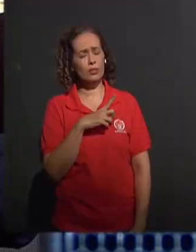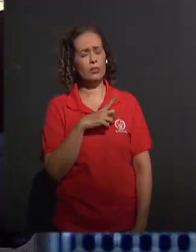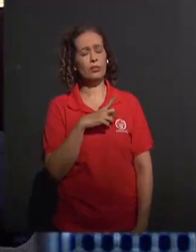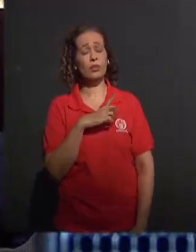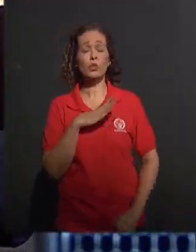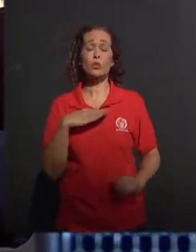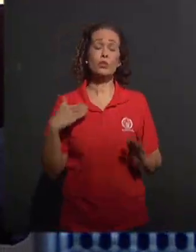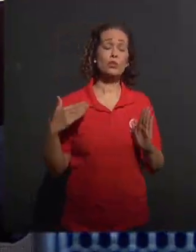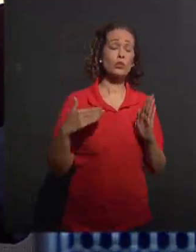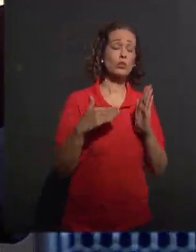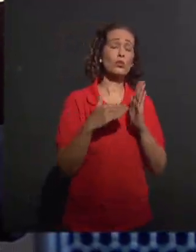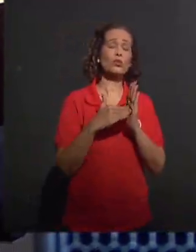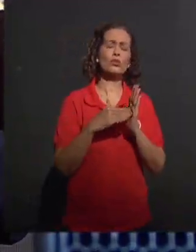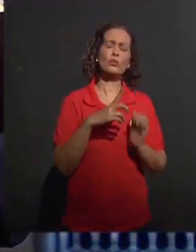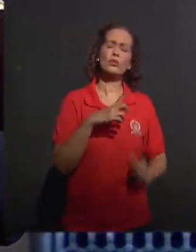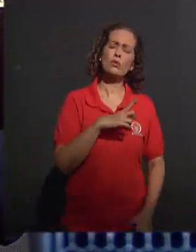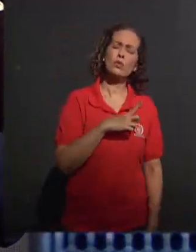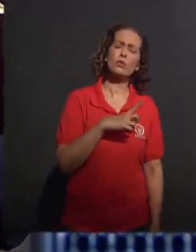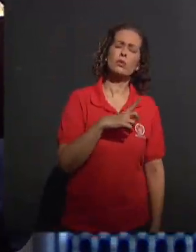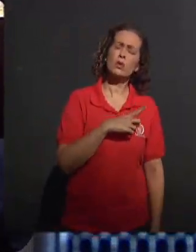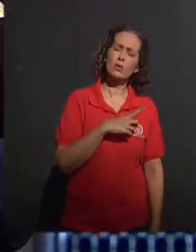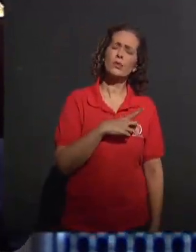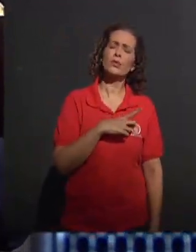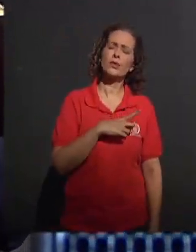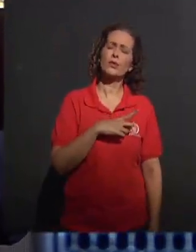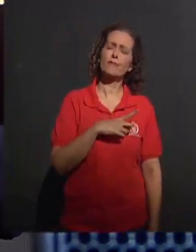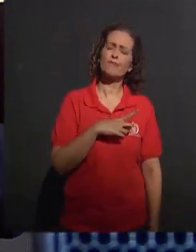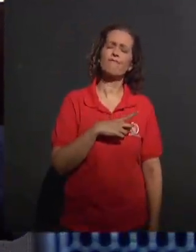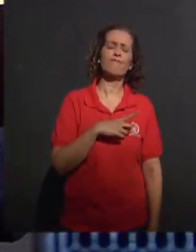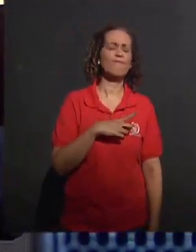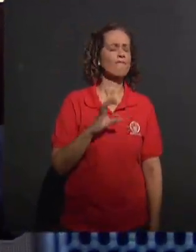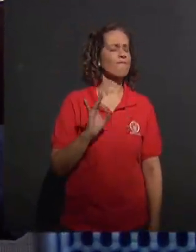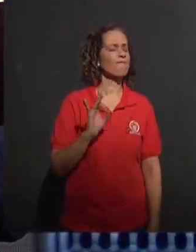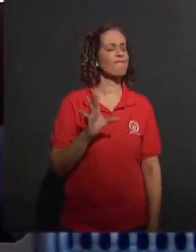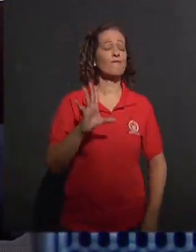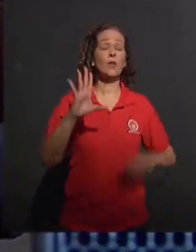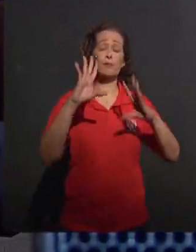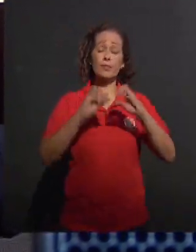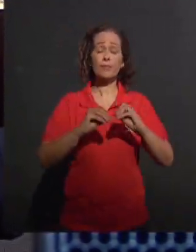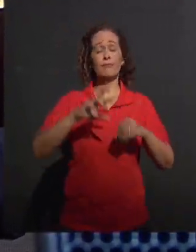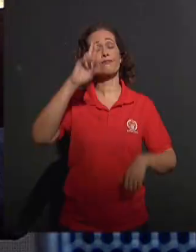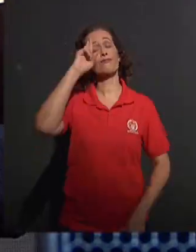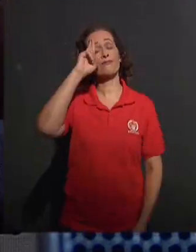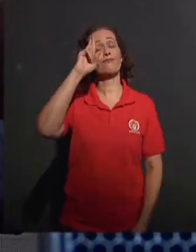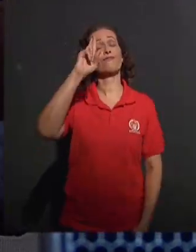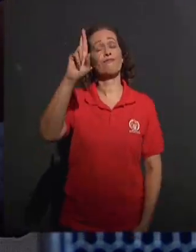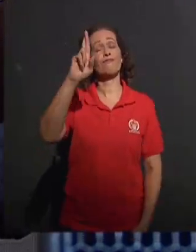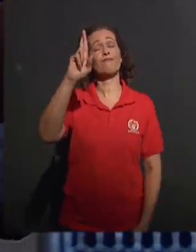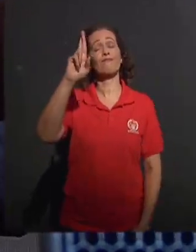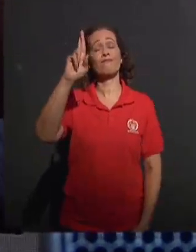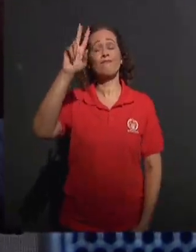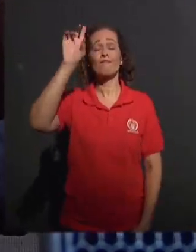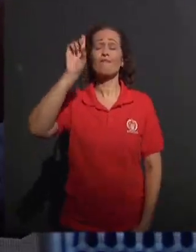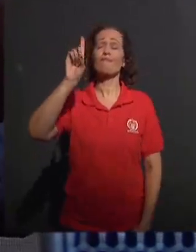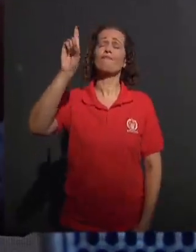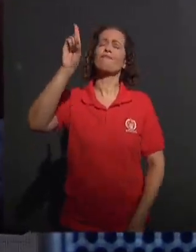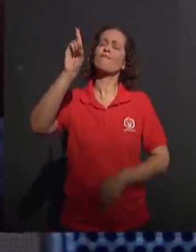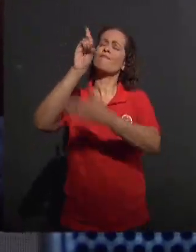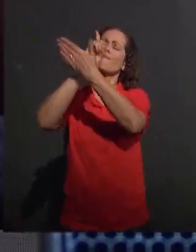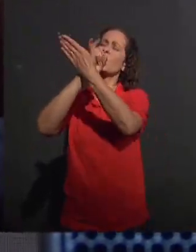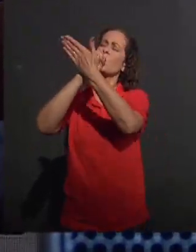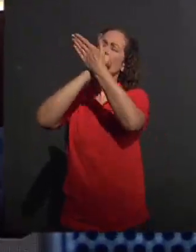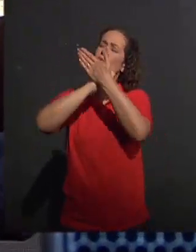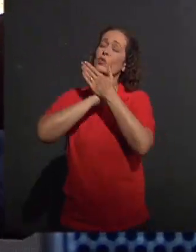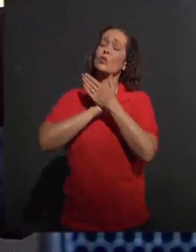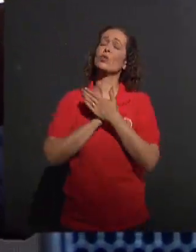tudo que temos é só o Senhor. Tu és o nosso socorro, tu és o